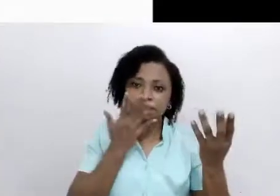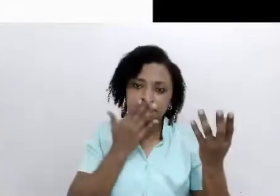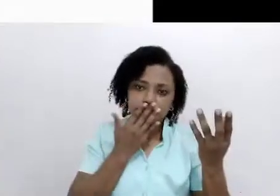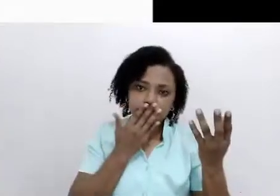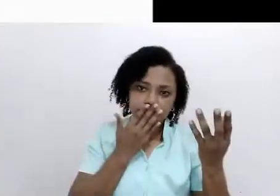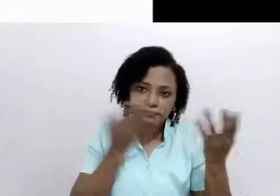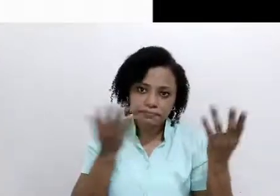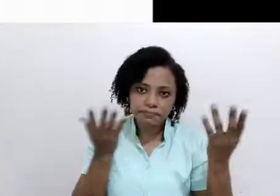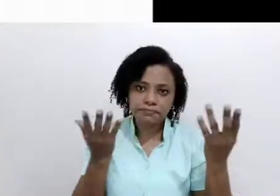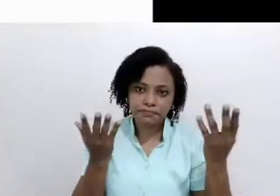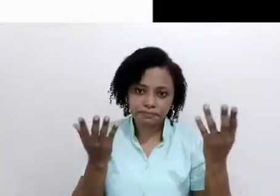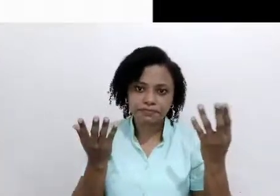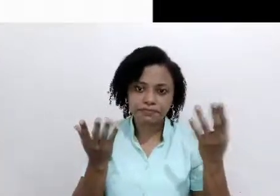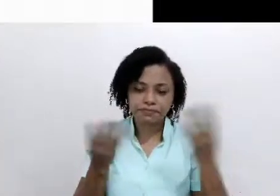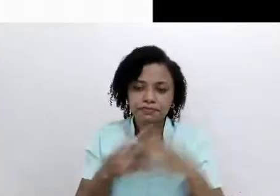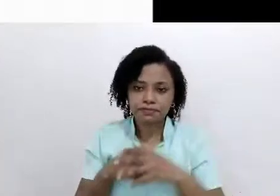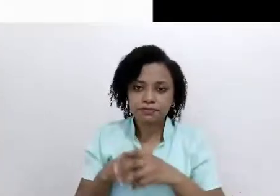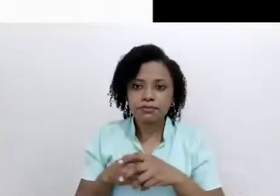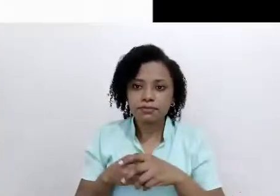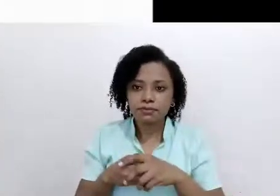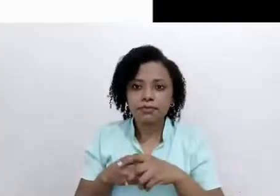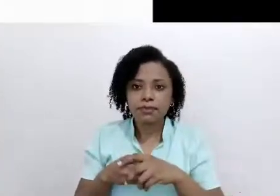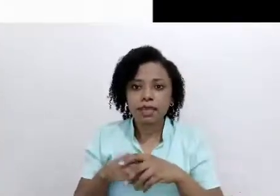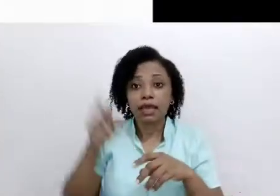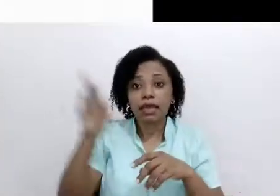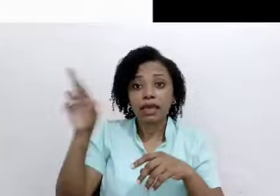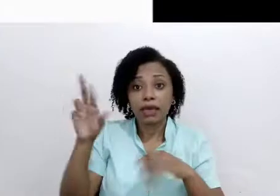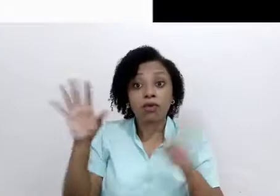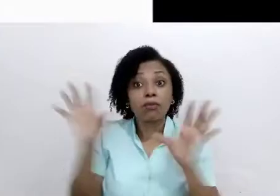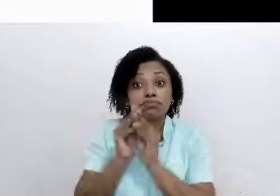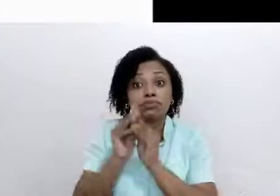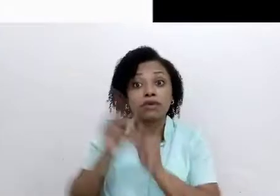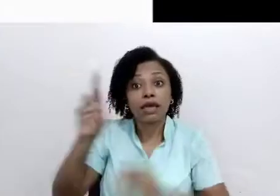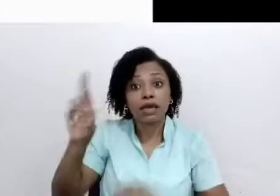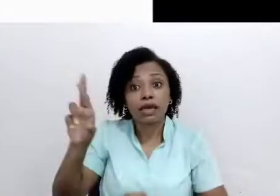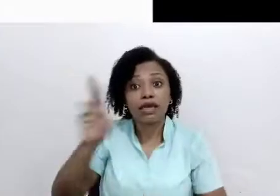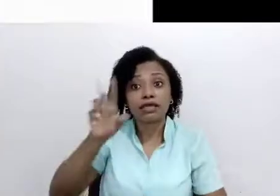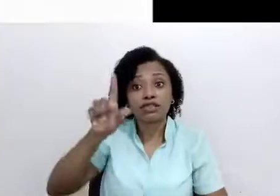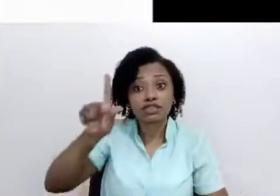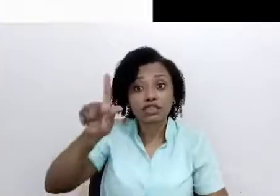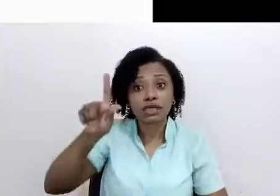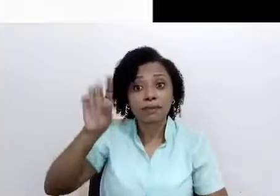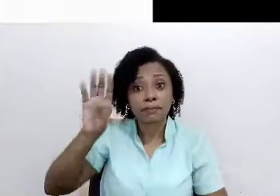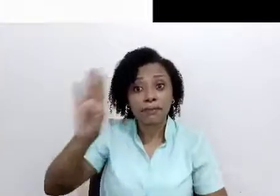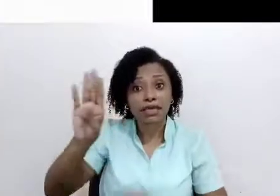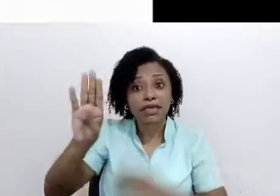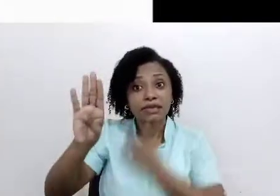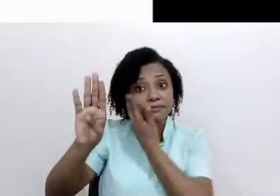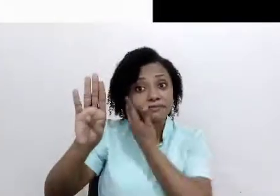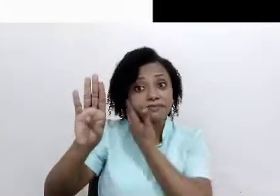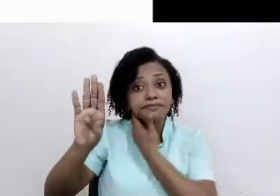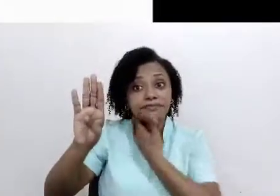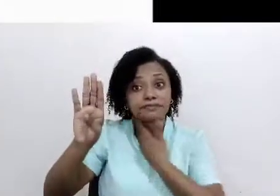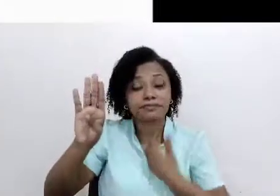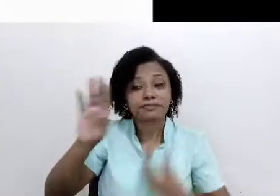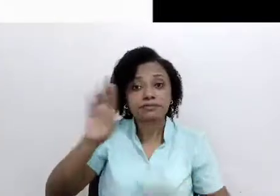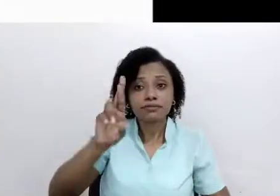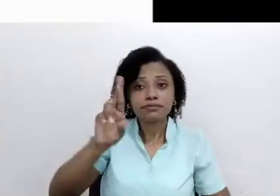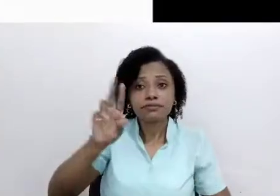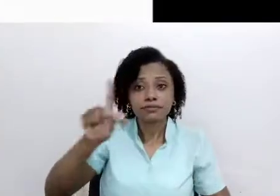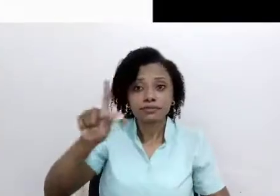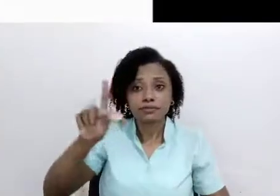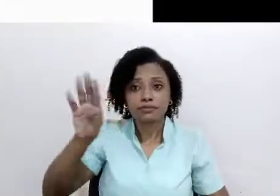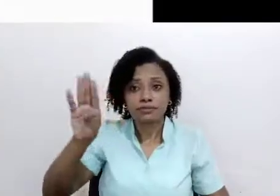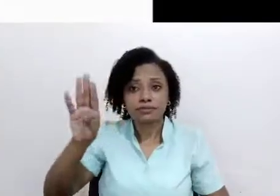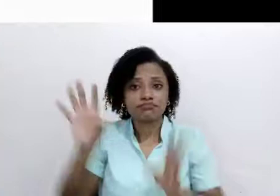a chamada RGB. Nos monitores, no geral, nas TVs,